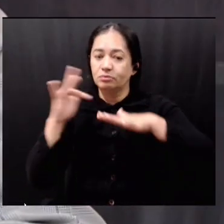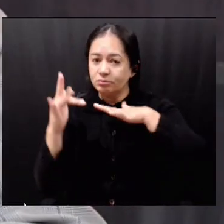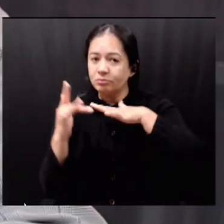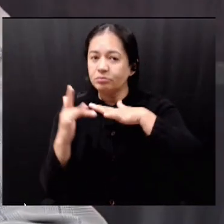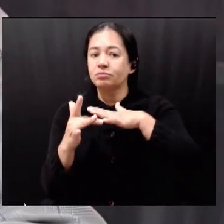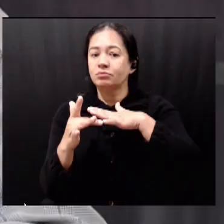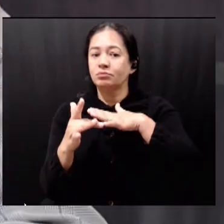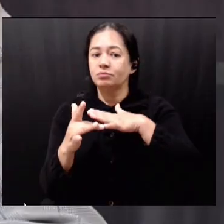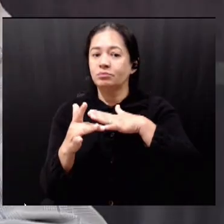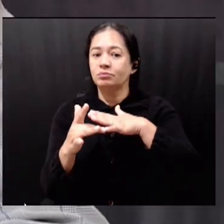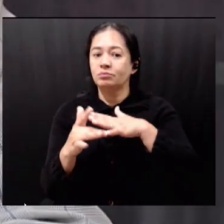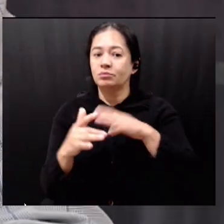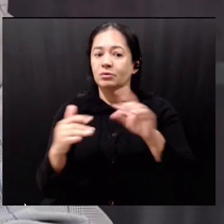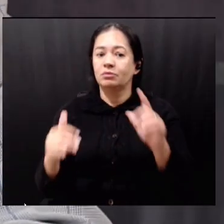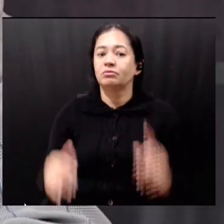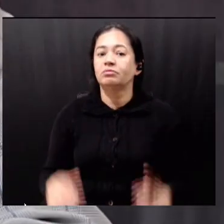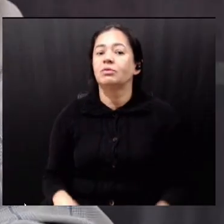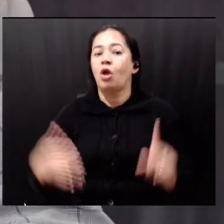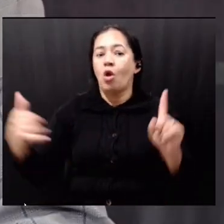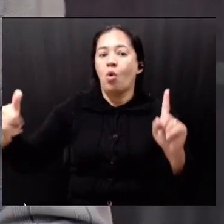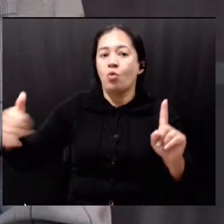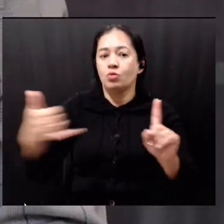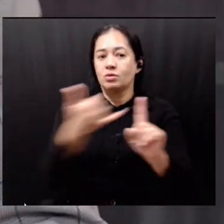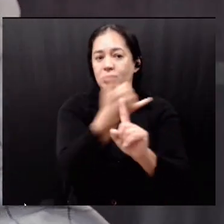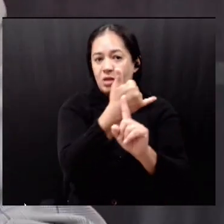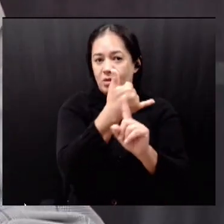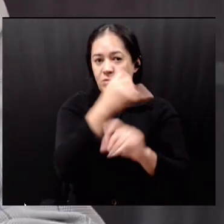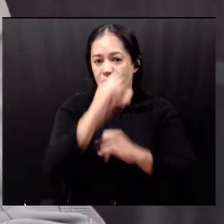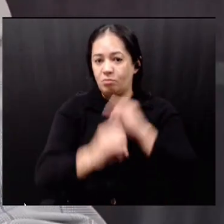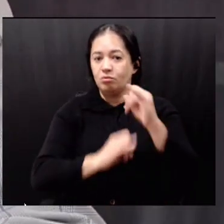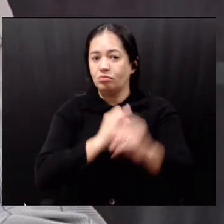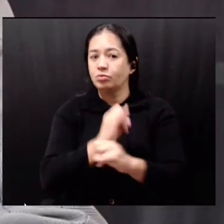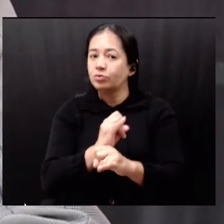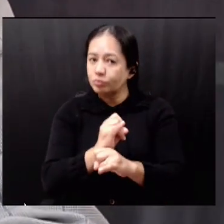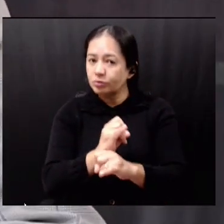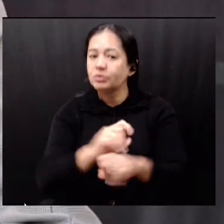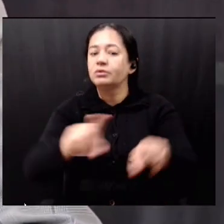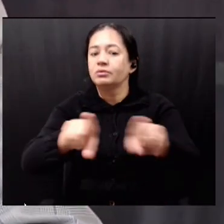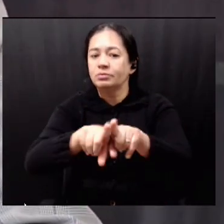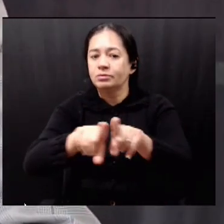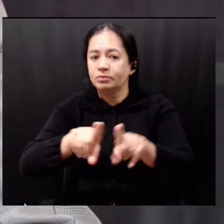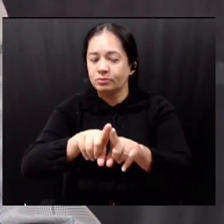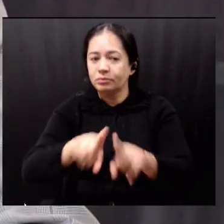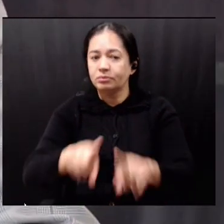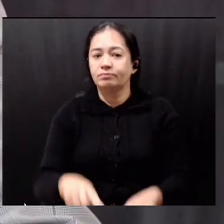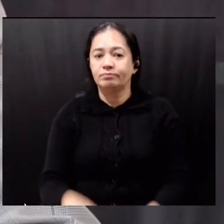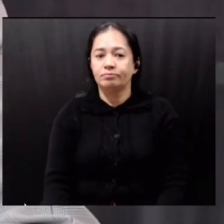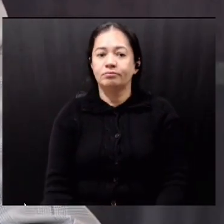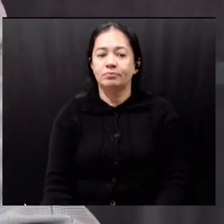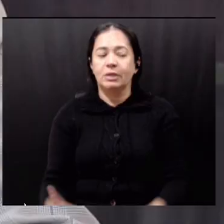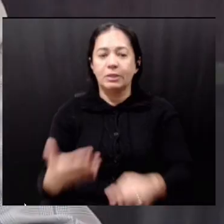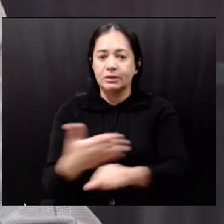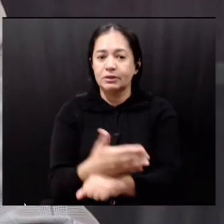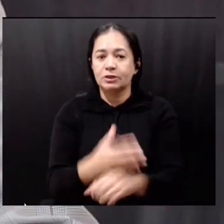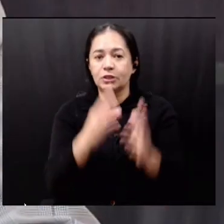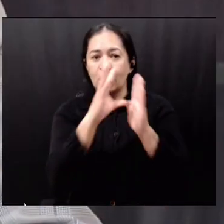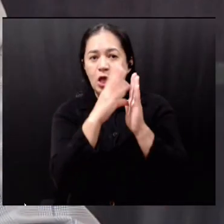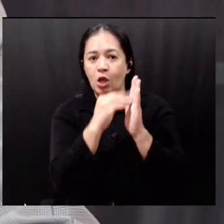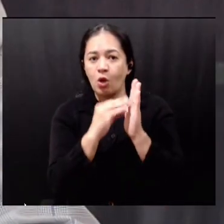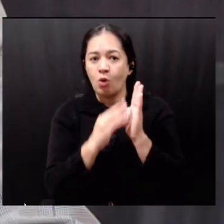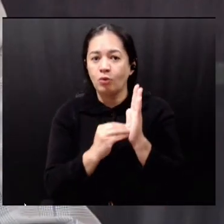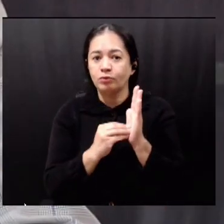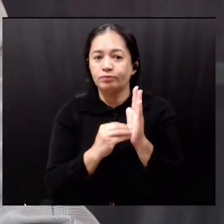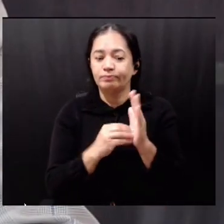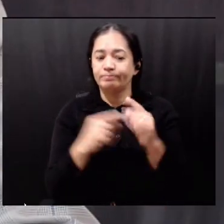gente tá pensando em crianças mais velhas, né? Enfim, acesso a conteúdos não adequados ali